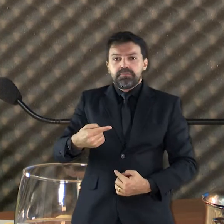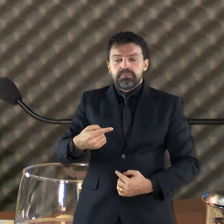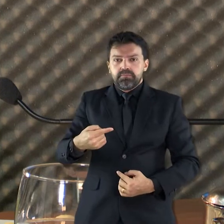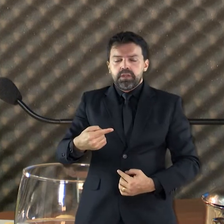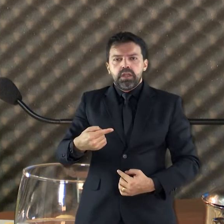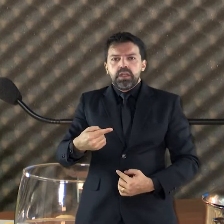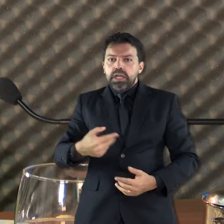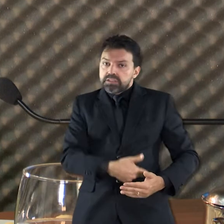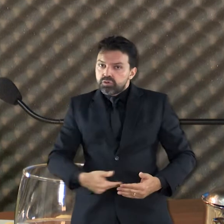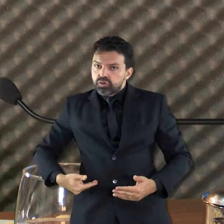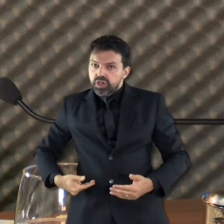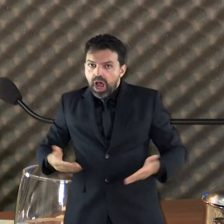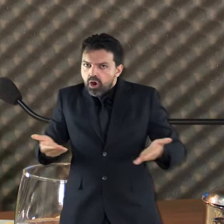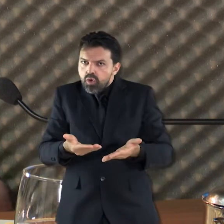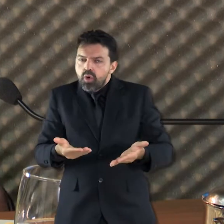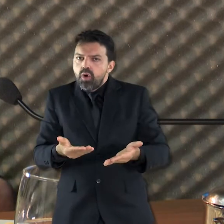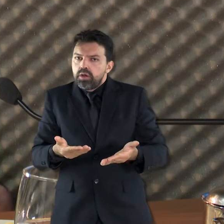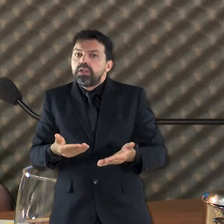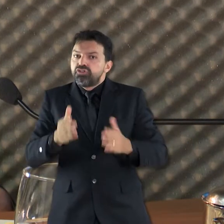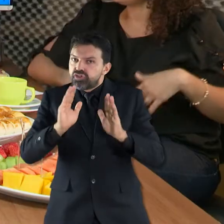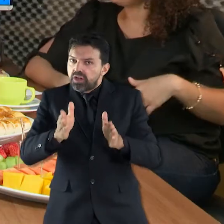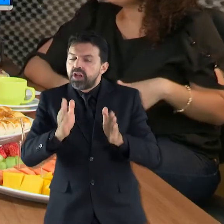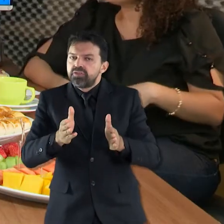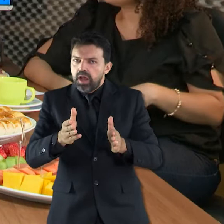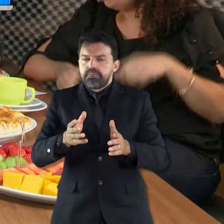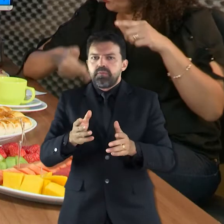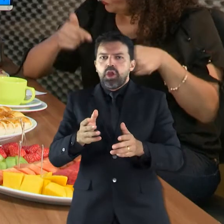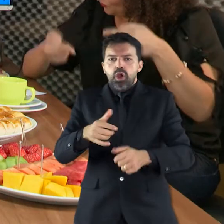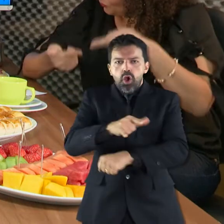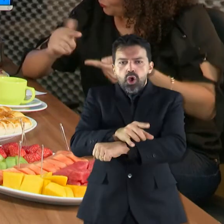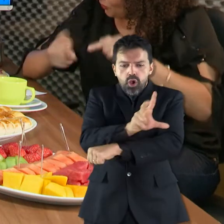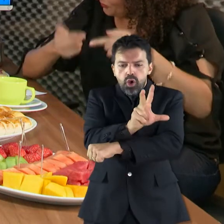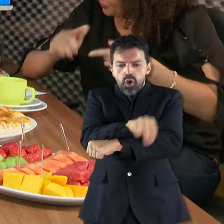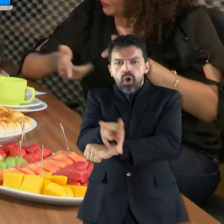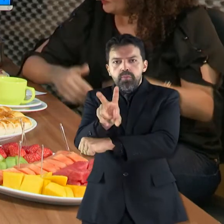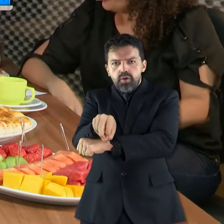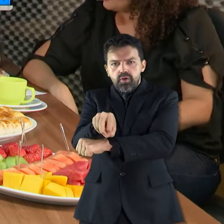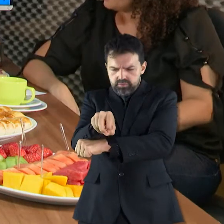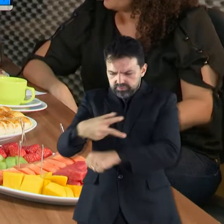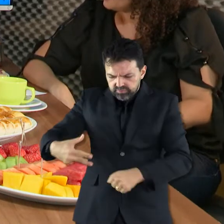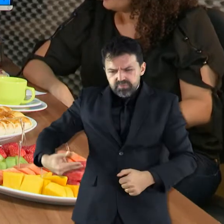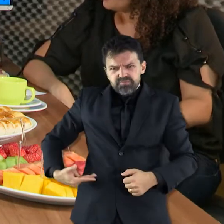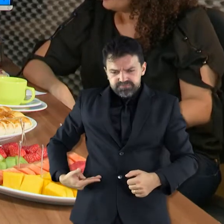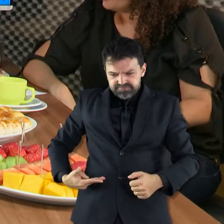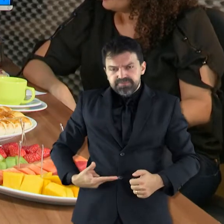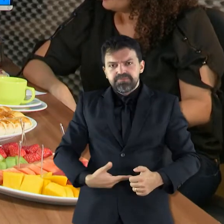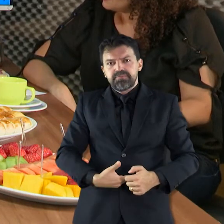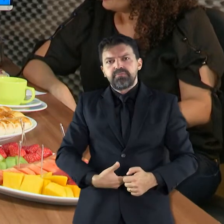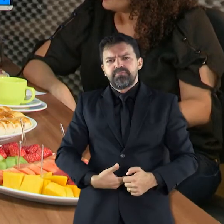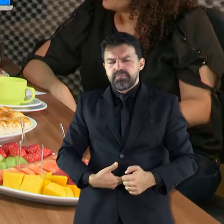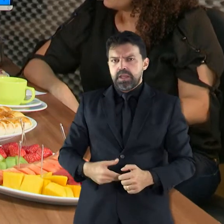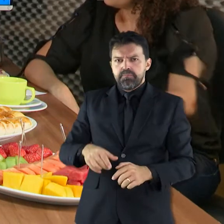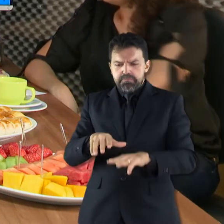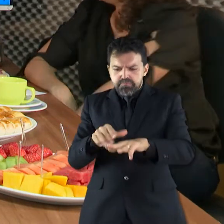barriga aberta, essa agora? Não, eu fiz a grandona, foi robótica. Robótica? Tudo com robozinho ali? Não, você chega,